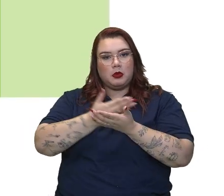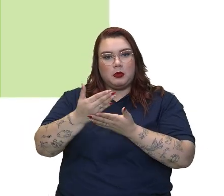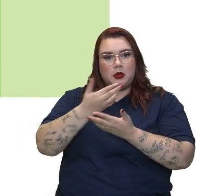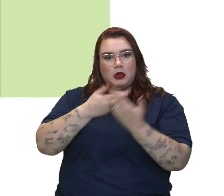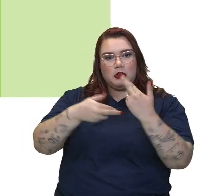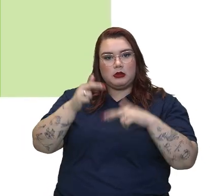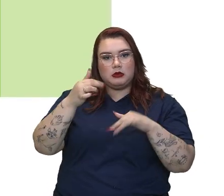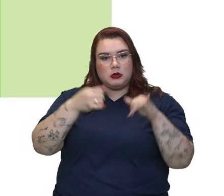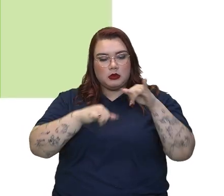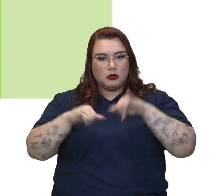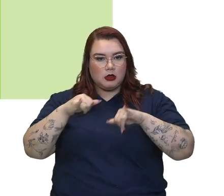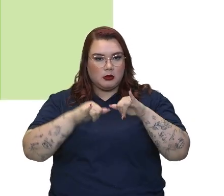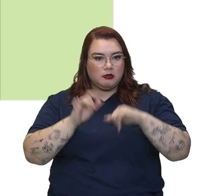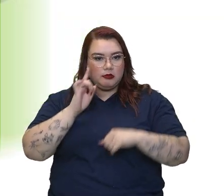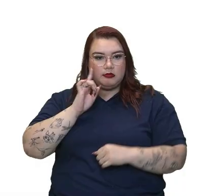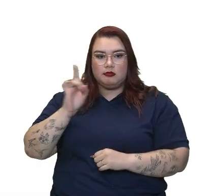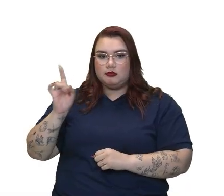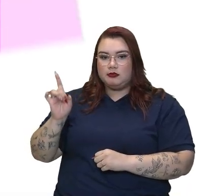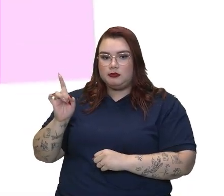reação.